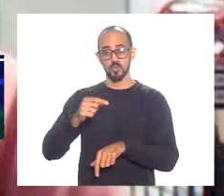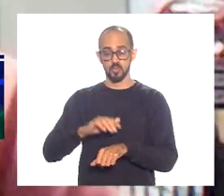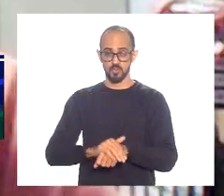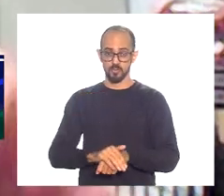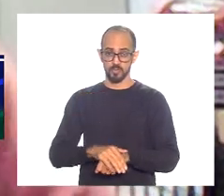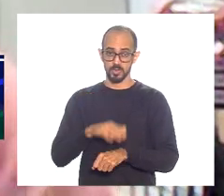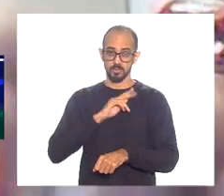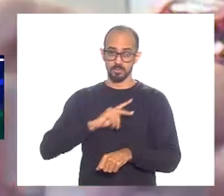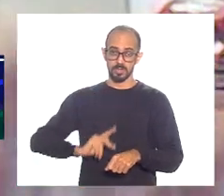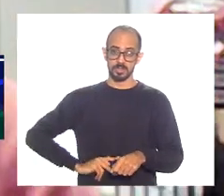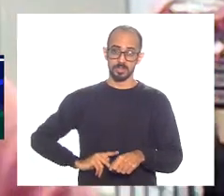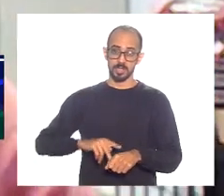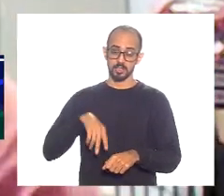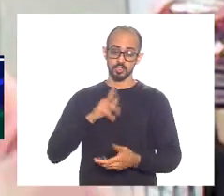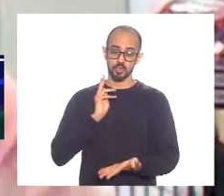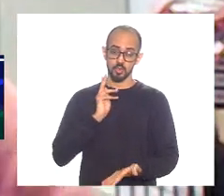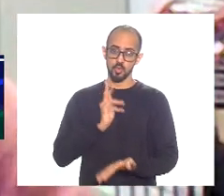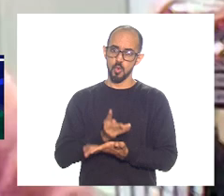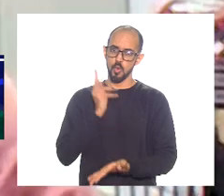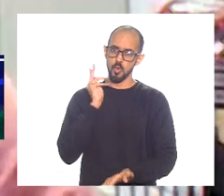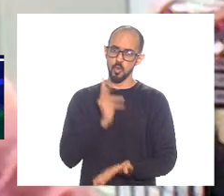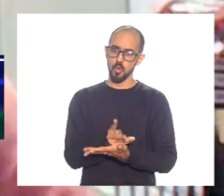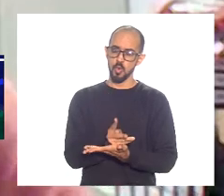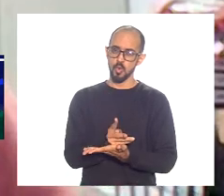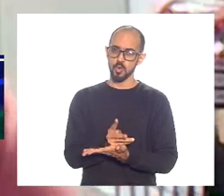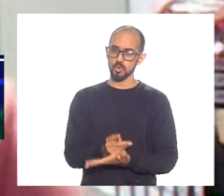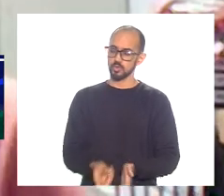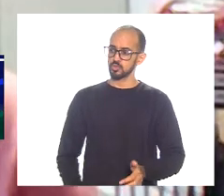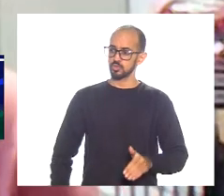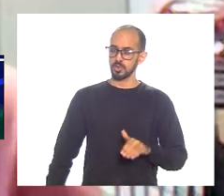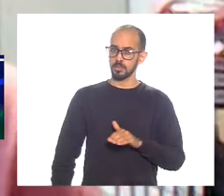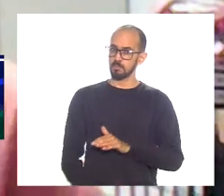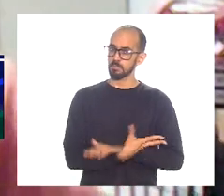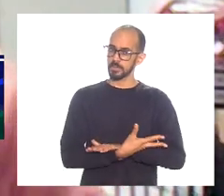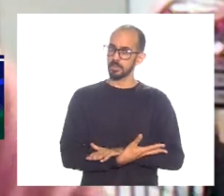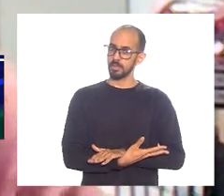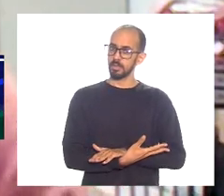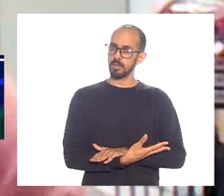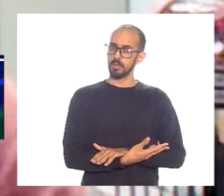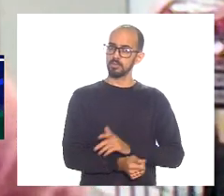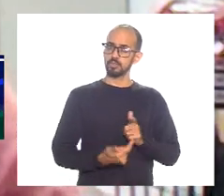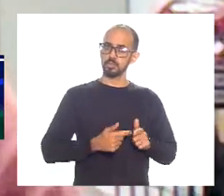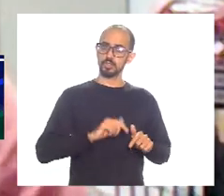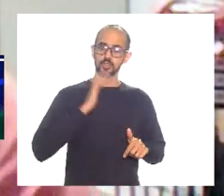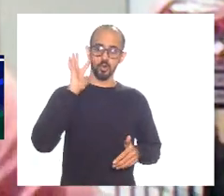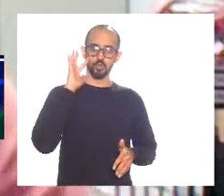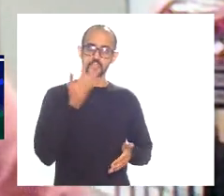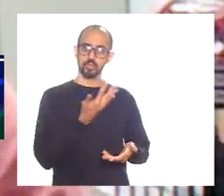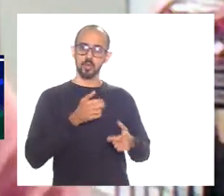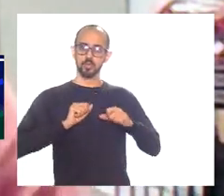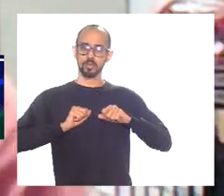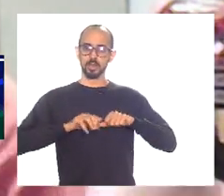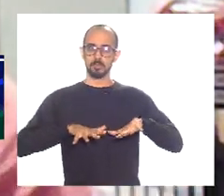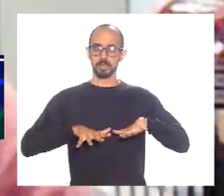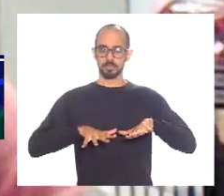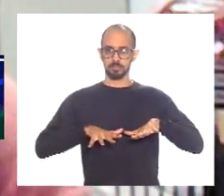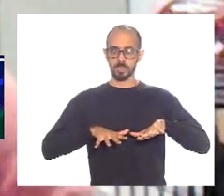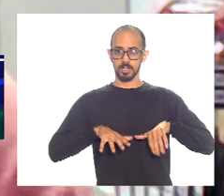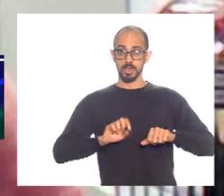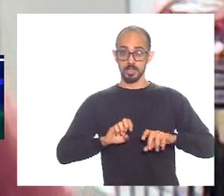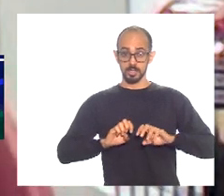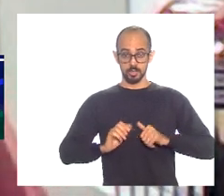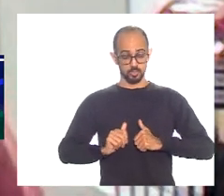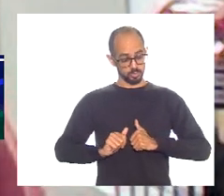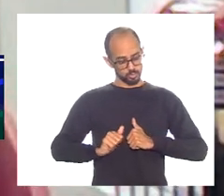presidente da República segue boicotando o enfrentamento à pandemia. E os seus principais aliados, mais fiéis,